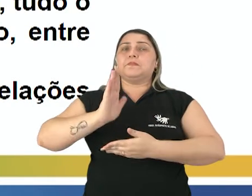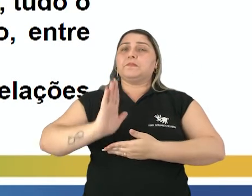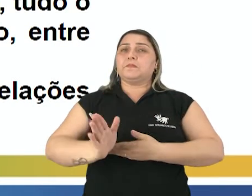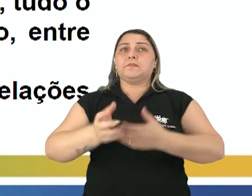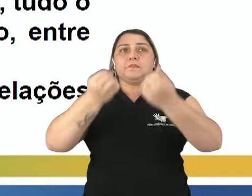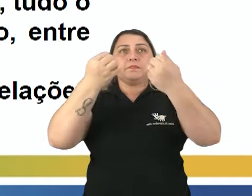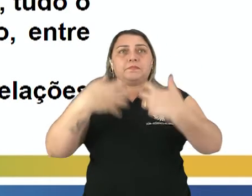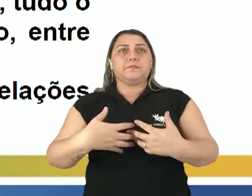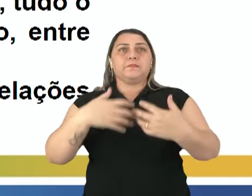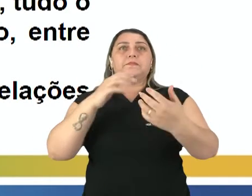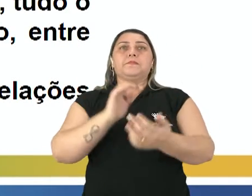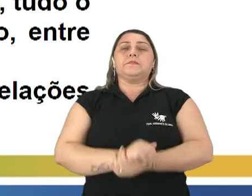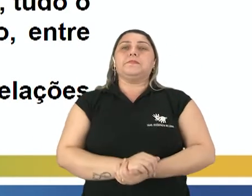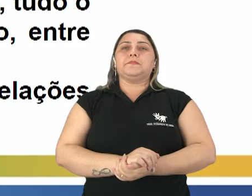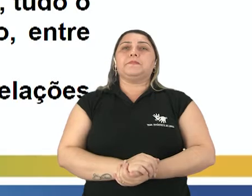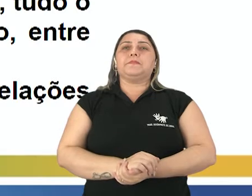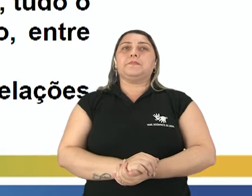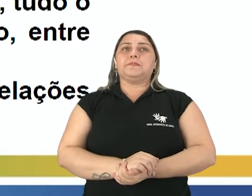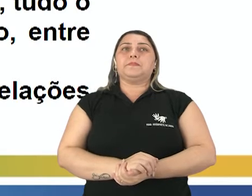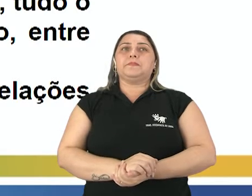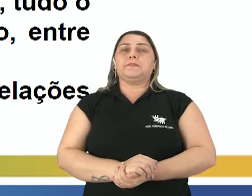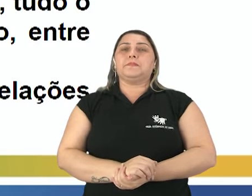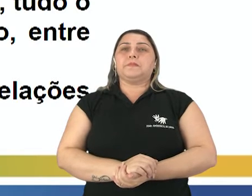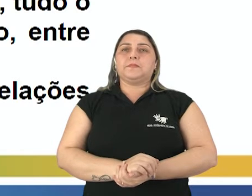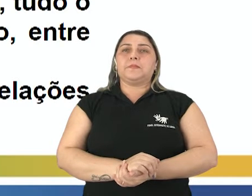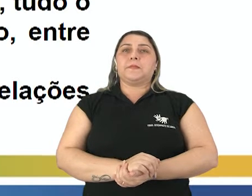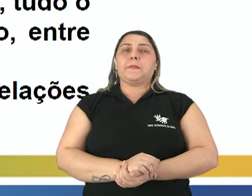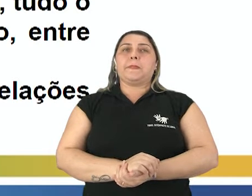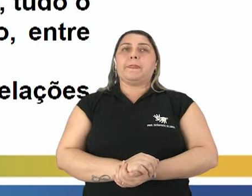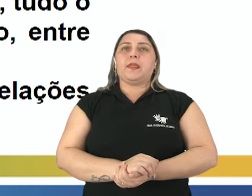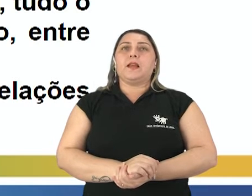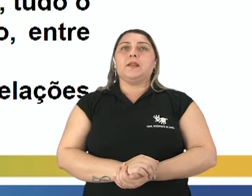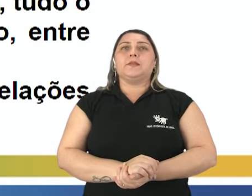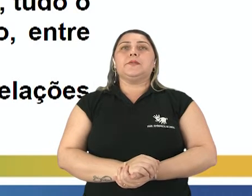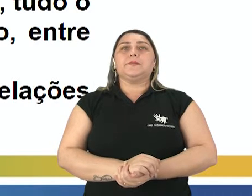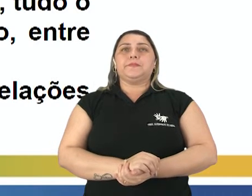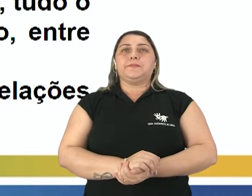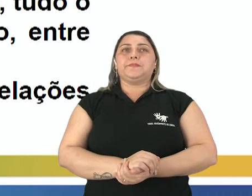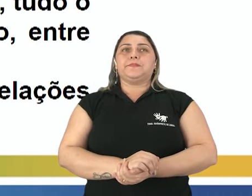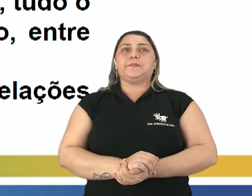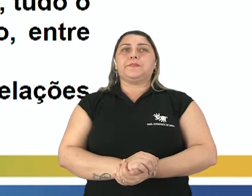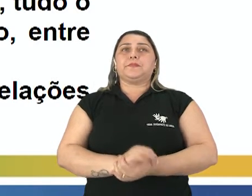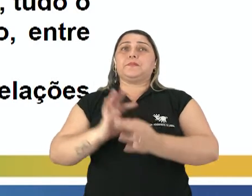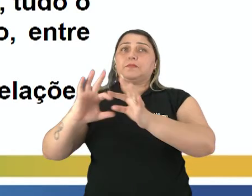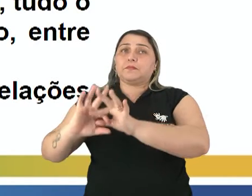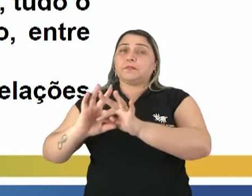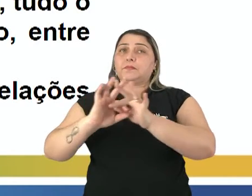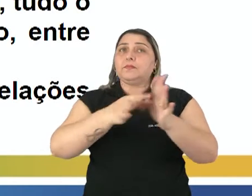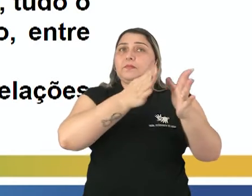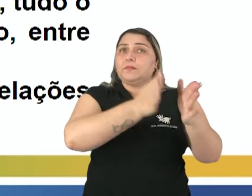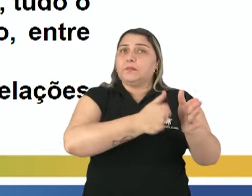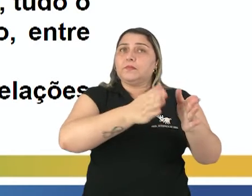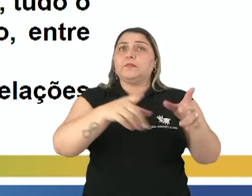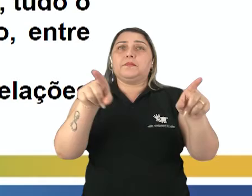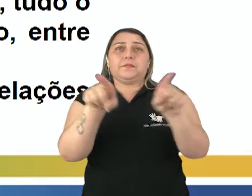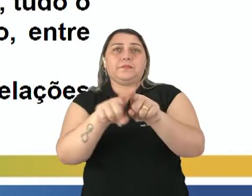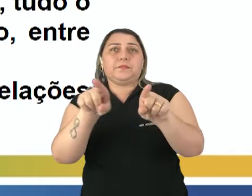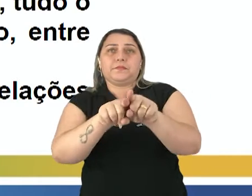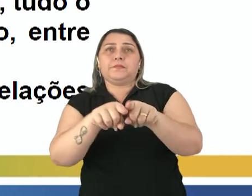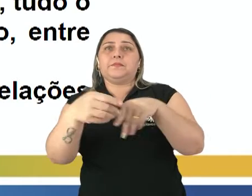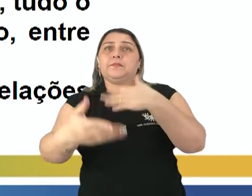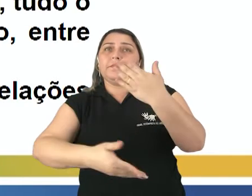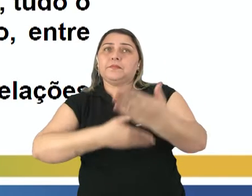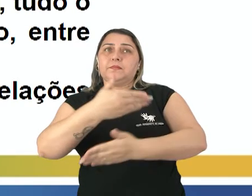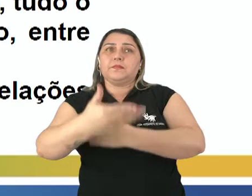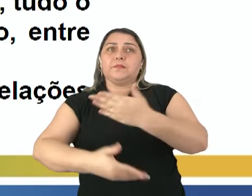fatos, a menção de um passo atrás do outro, estabelecendo essa relação entre os assuntos e dando